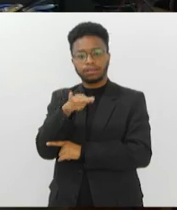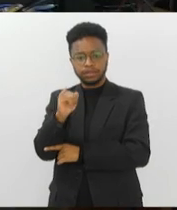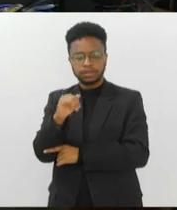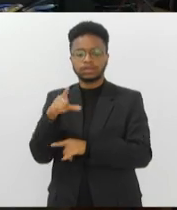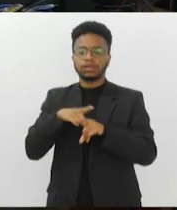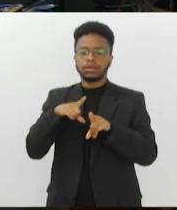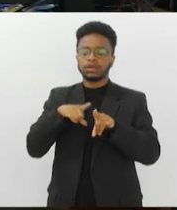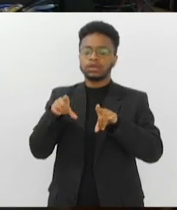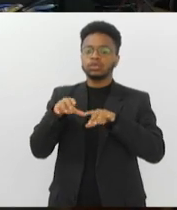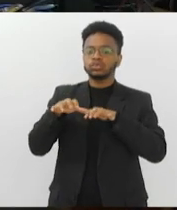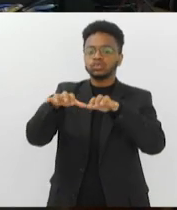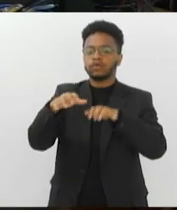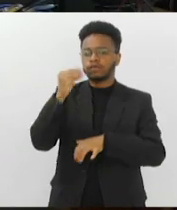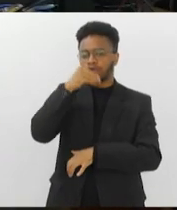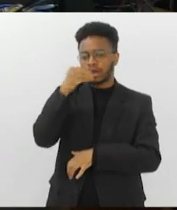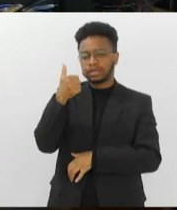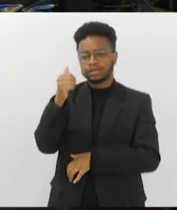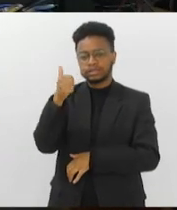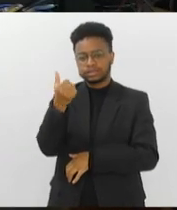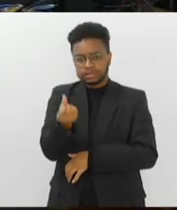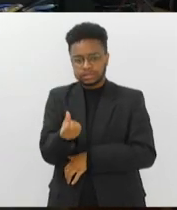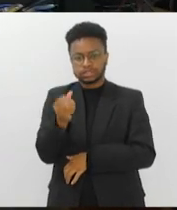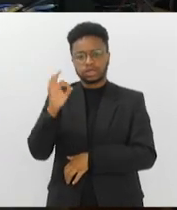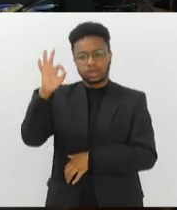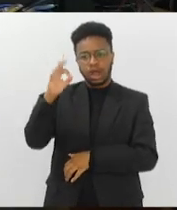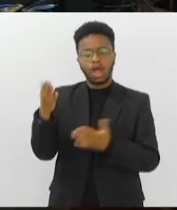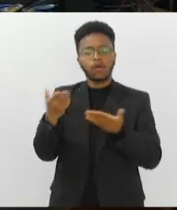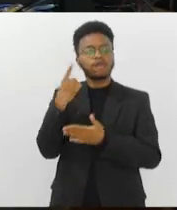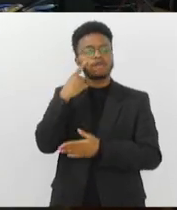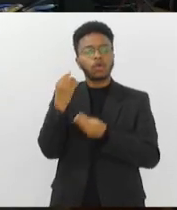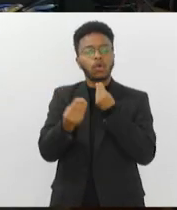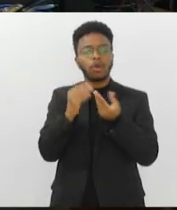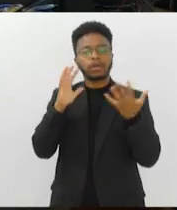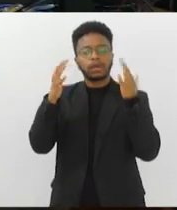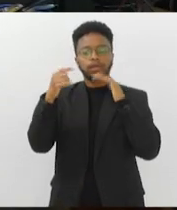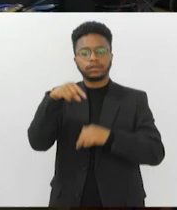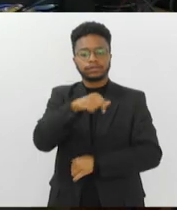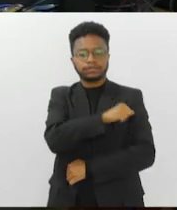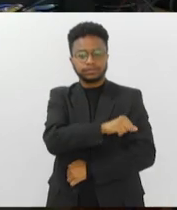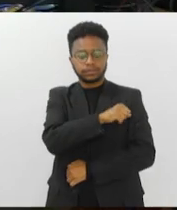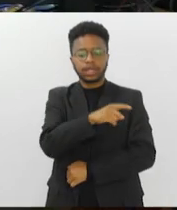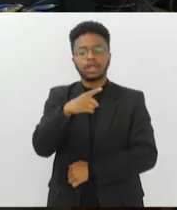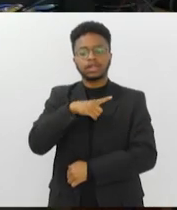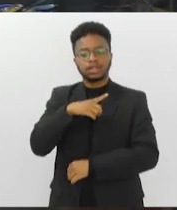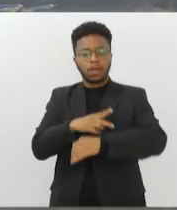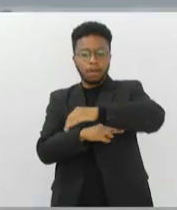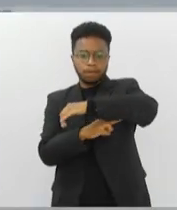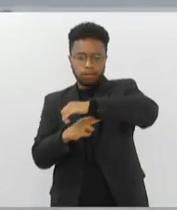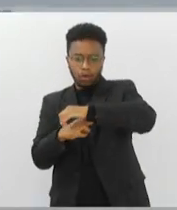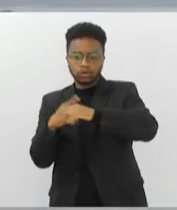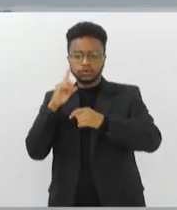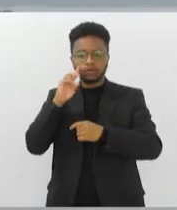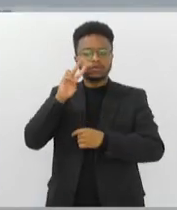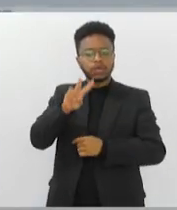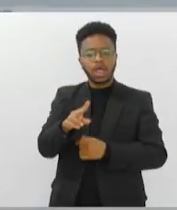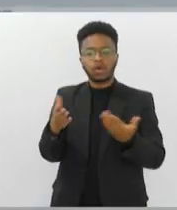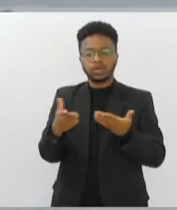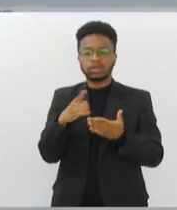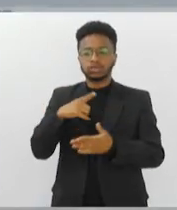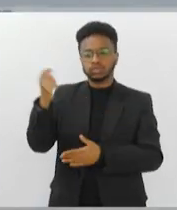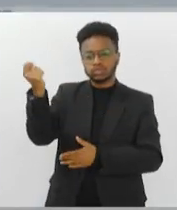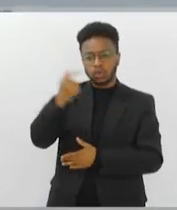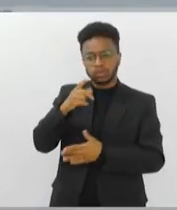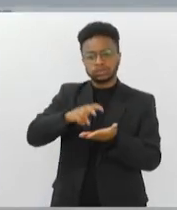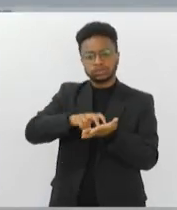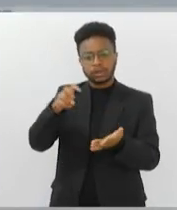fraca, 16 graus. Vamos ver agora como está o tempo aqui no Rio de Janeiro, você vê aí a Baía de Guanabara, o tempo abriu com sol,